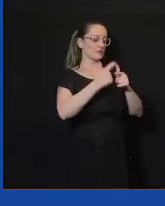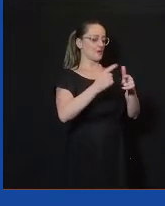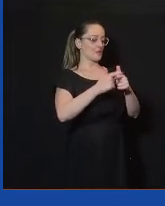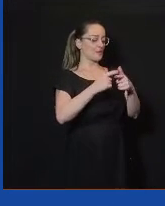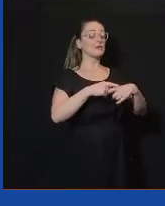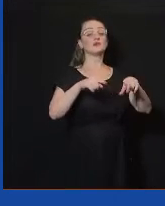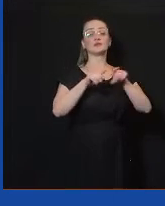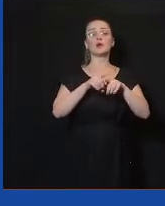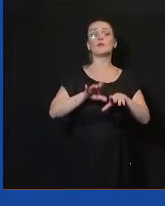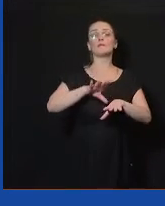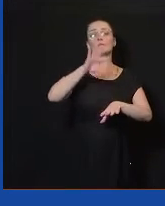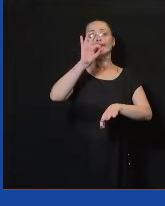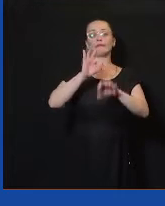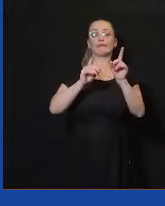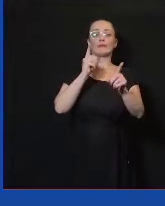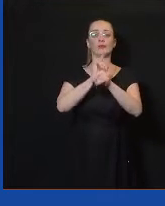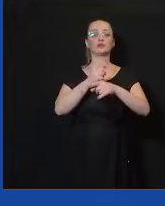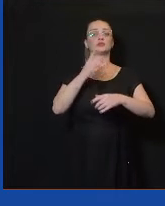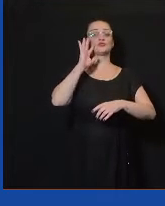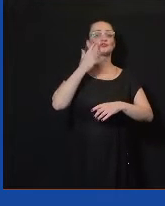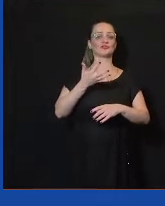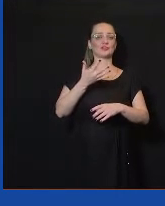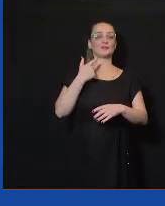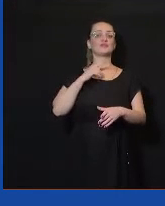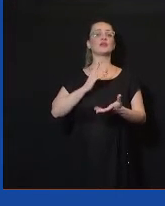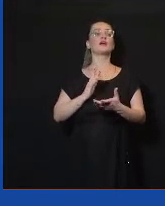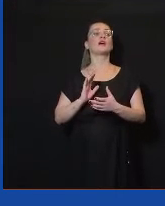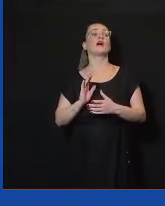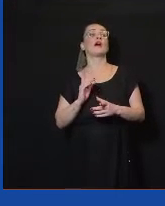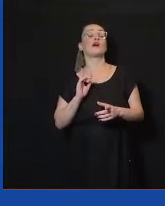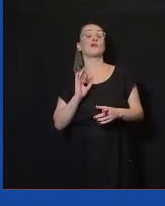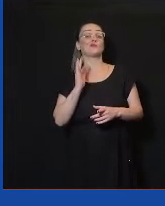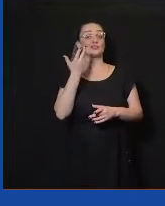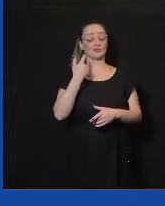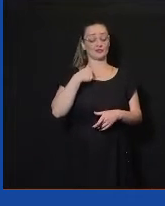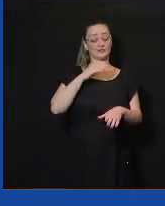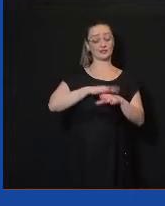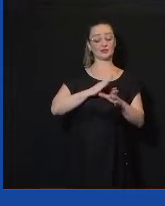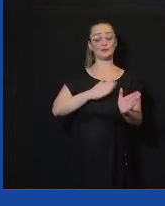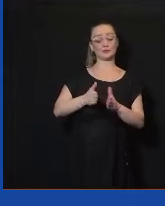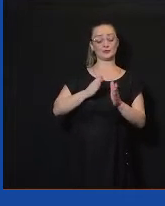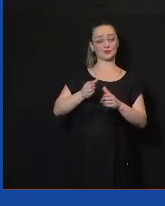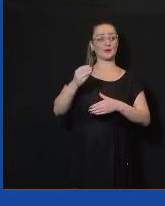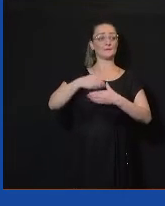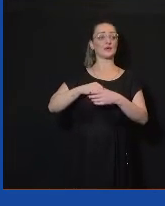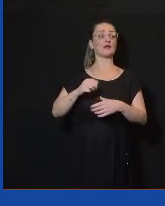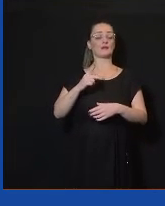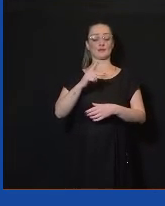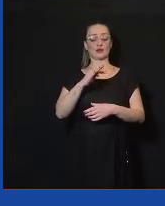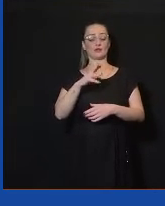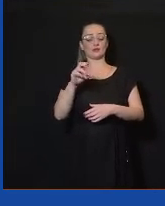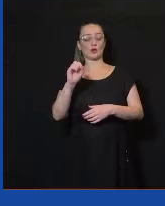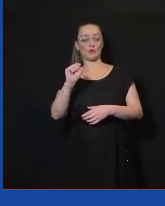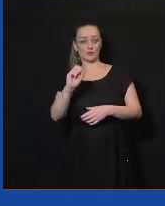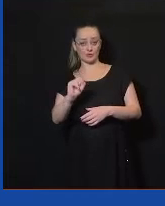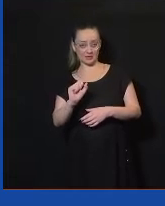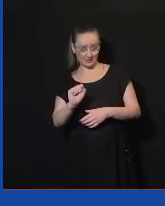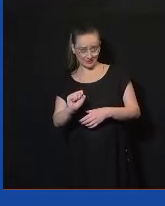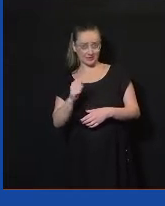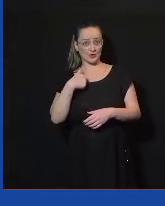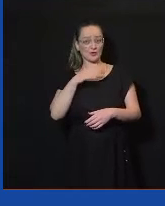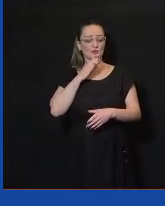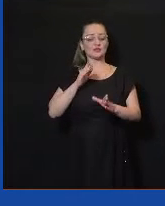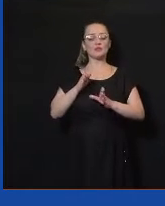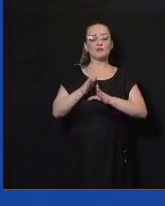né? E aí coincidiu de fazer produção dentro de Paraisópolis, conhecer todas as ruas, todas as vielas e ter essa ligação entre